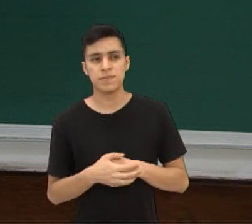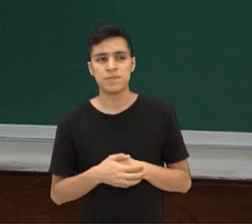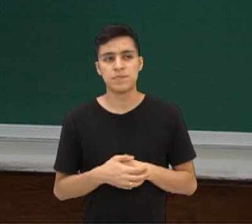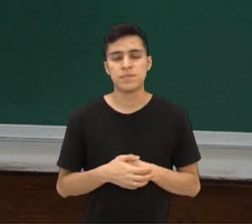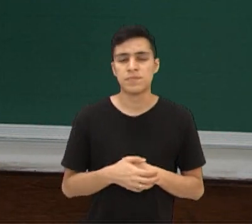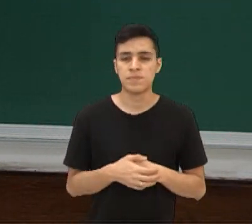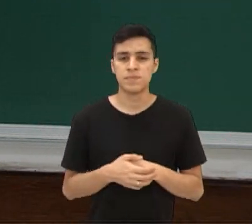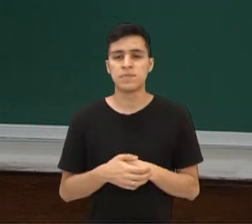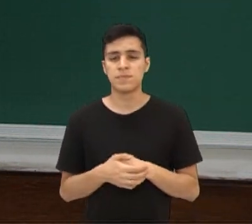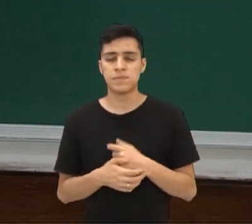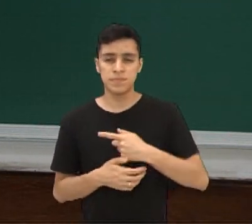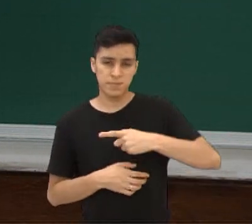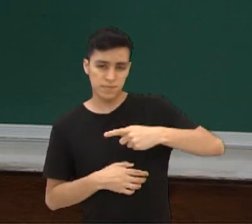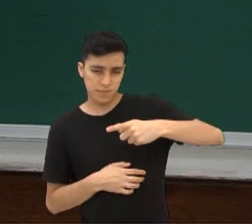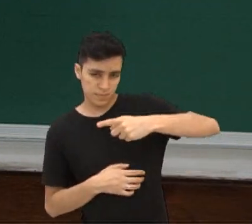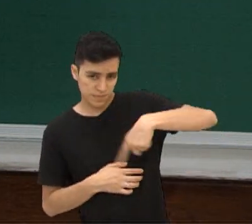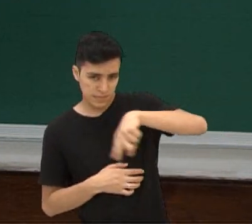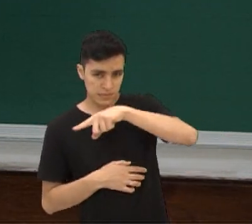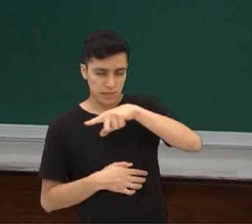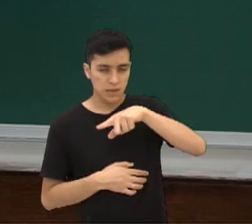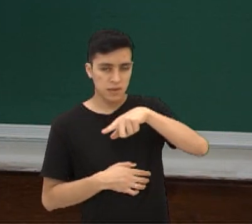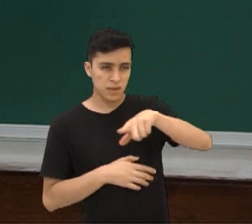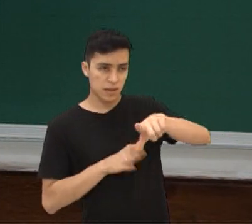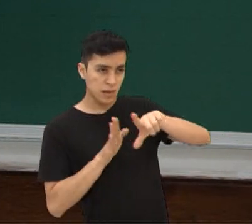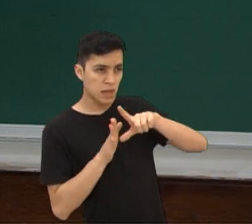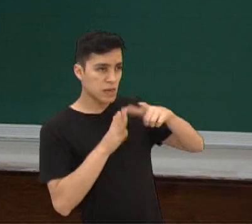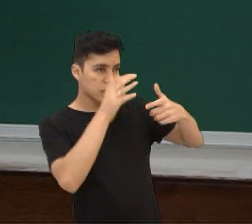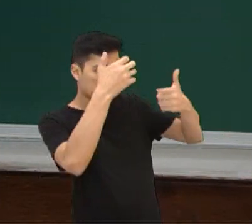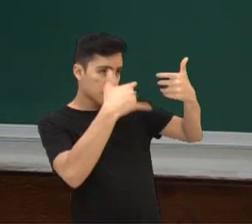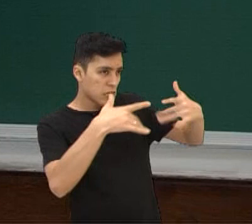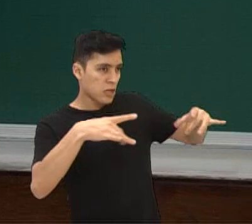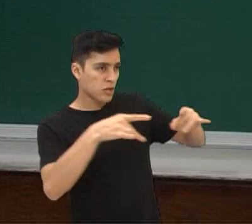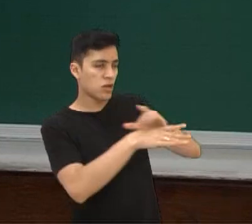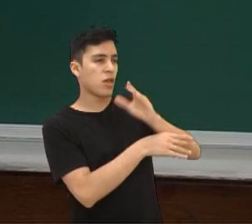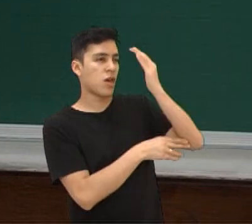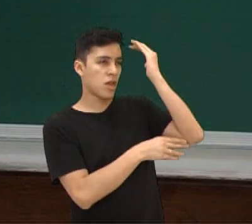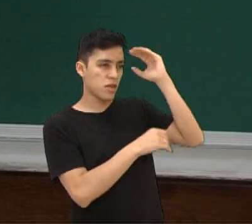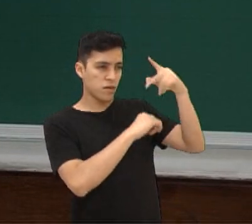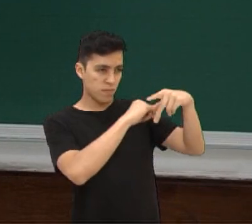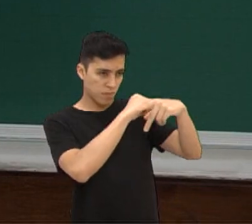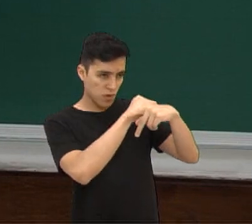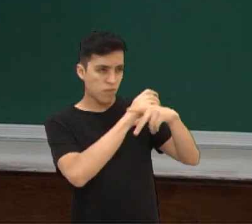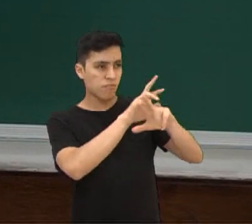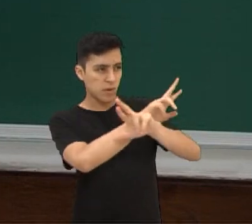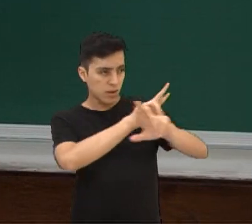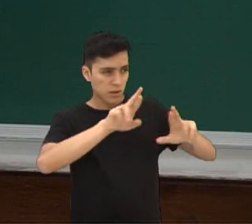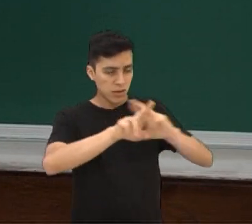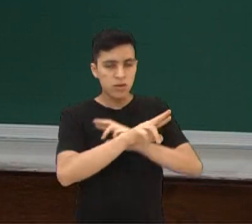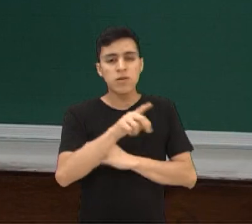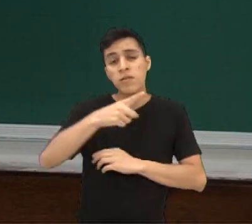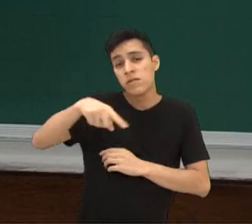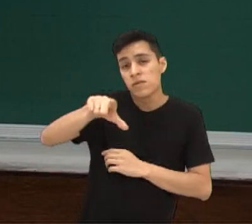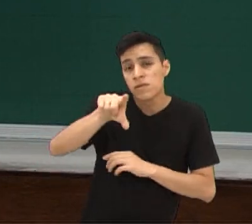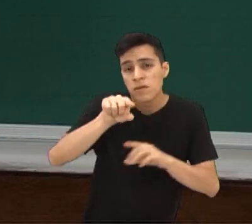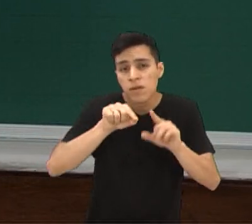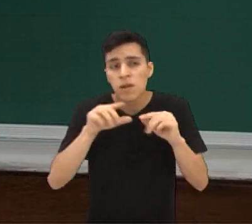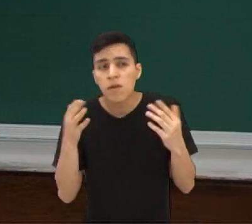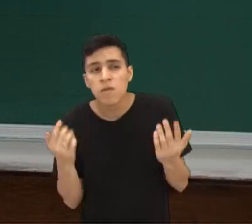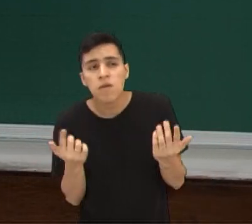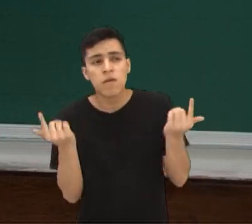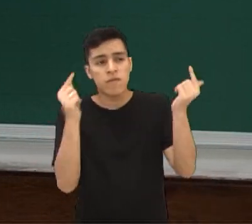correct alternative. Com base na explicação dos pronomes relativos, vocês vão escolher qual pronome se enquadra nas